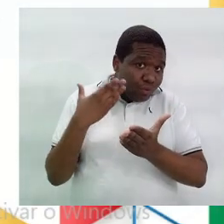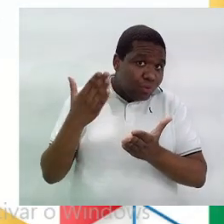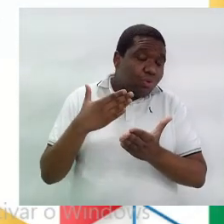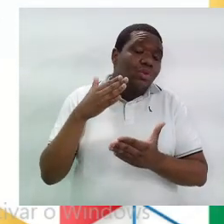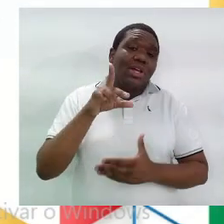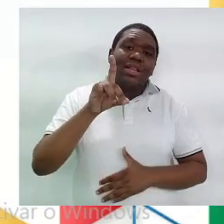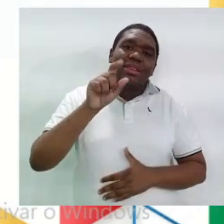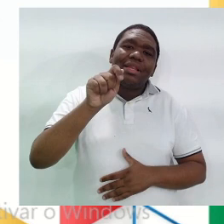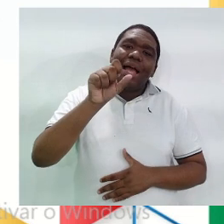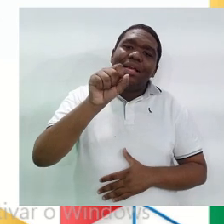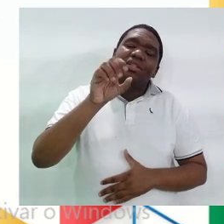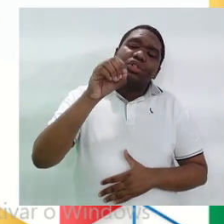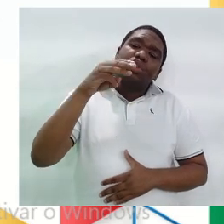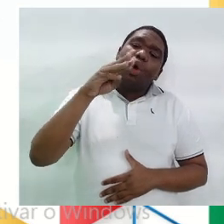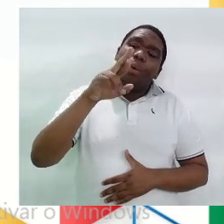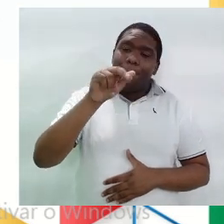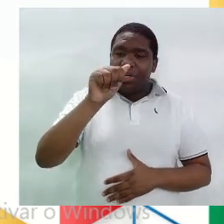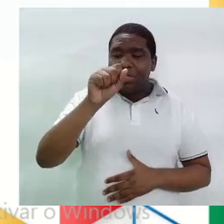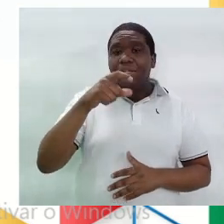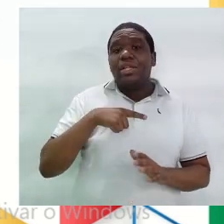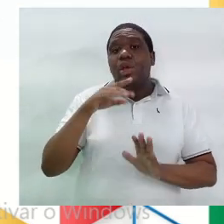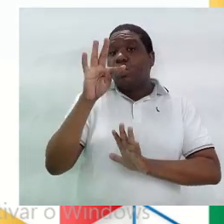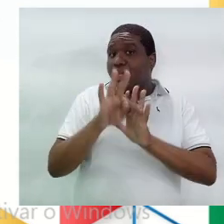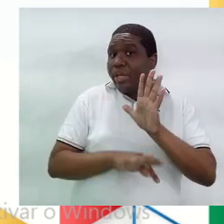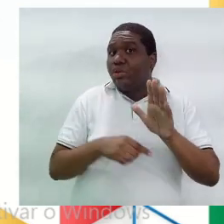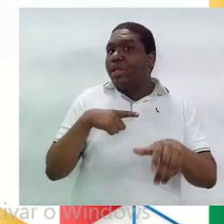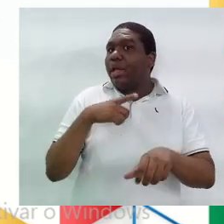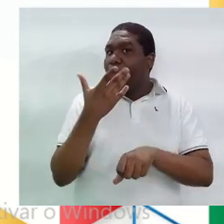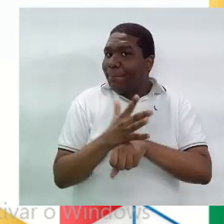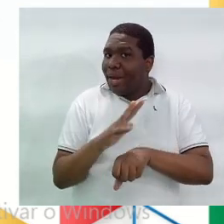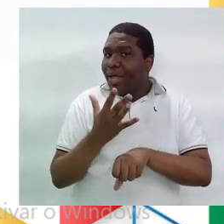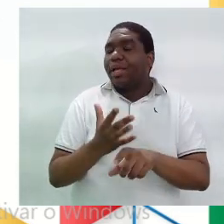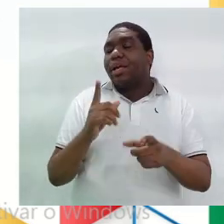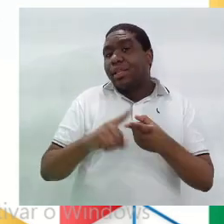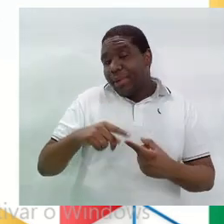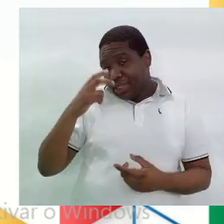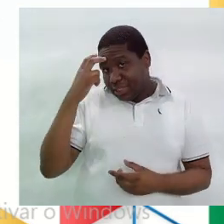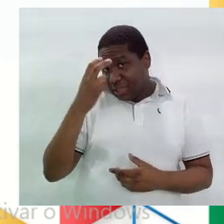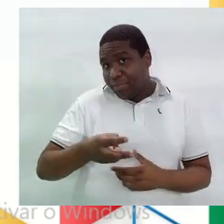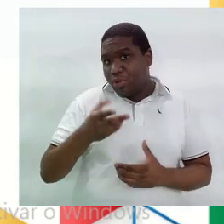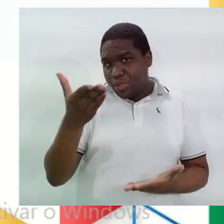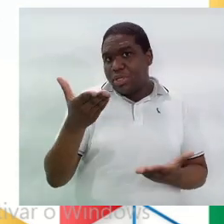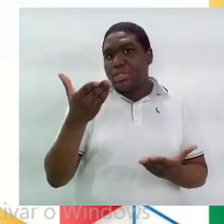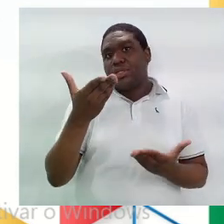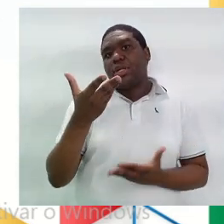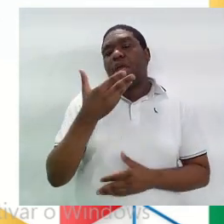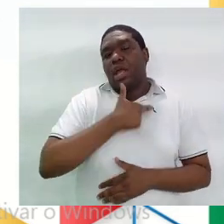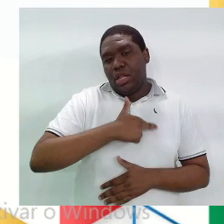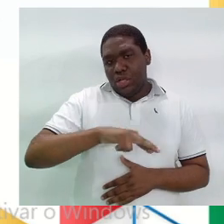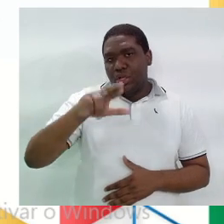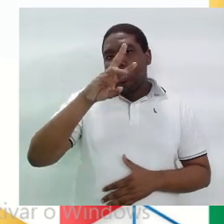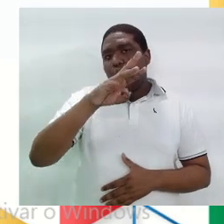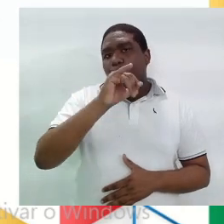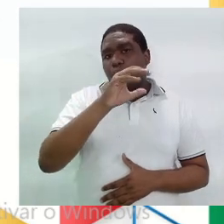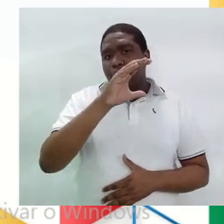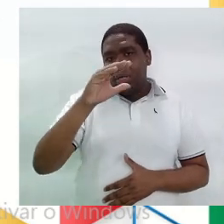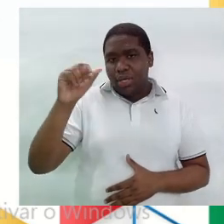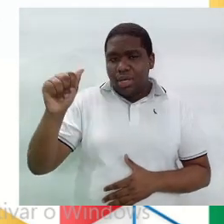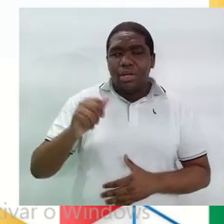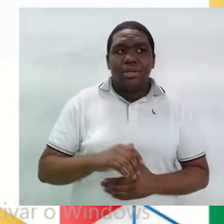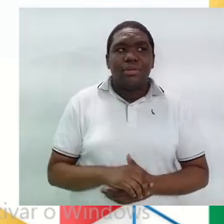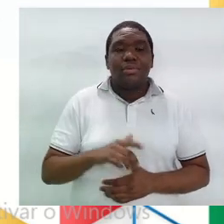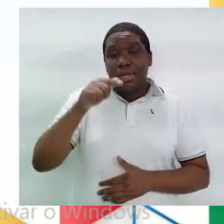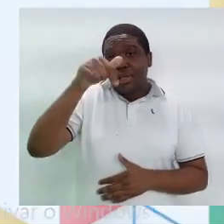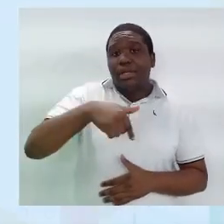um texto contendo os rituais, práticas e sabedoria dessa tradição religiosa. E